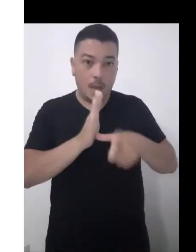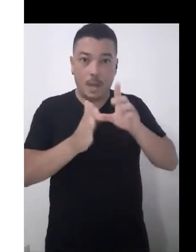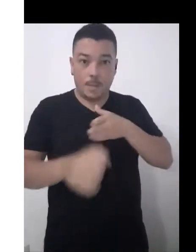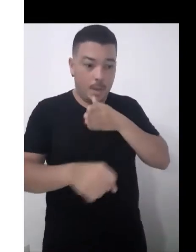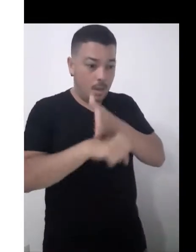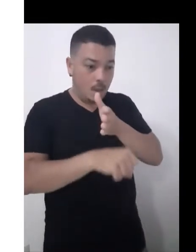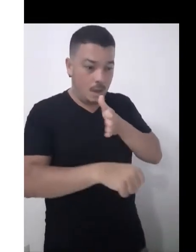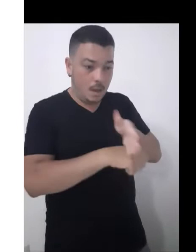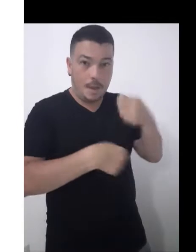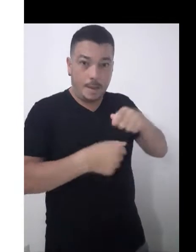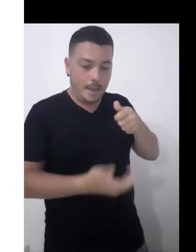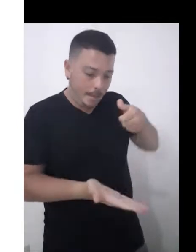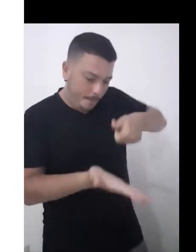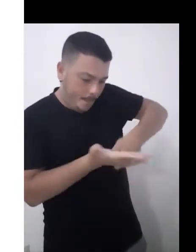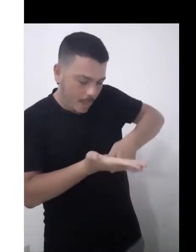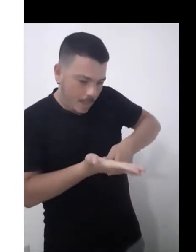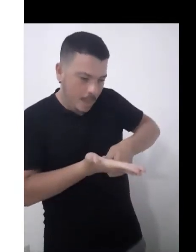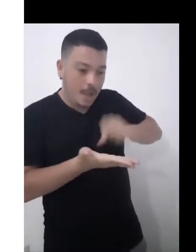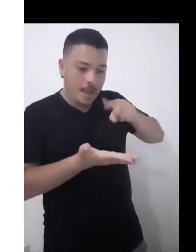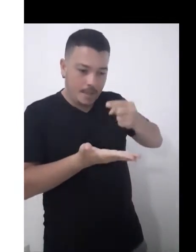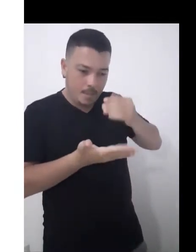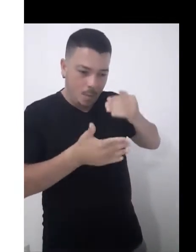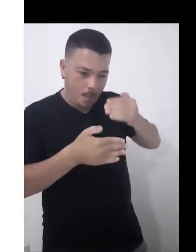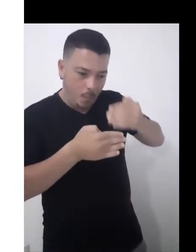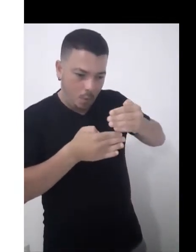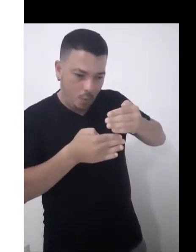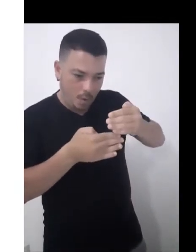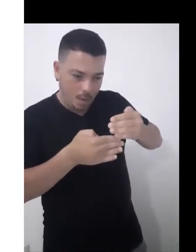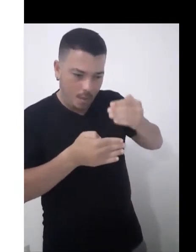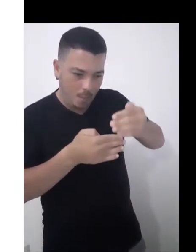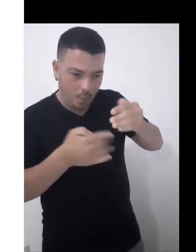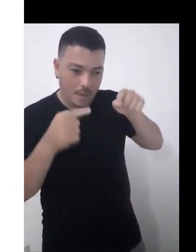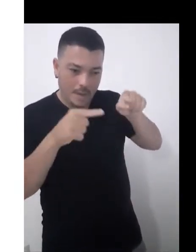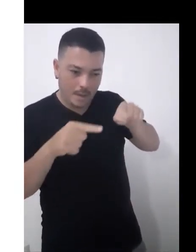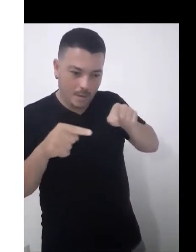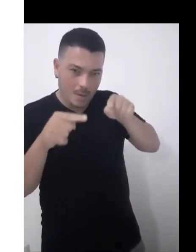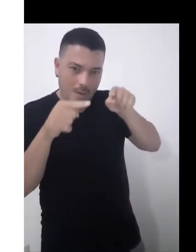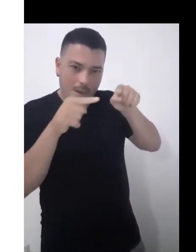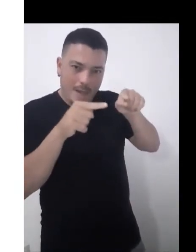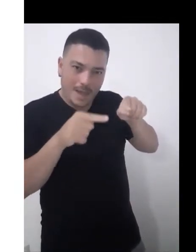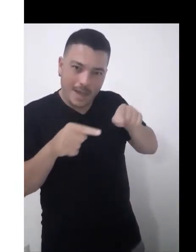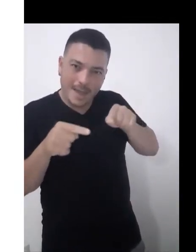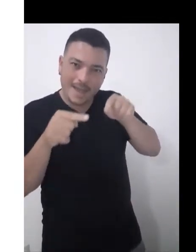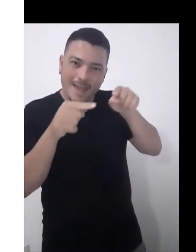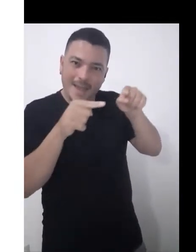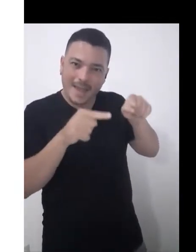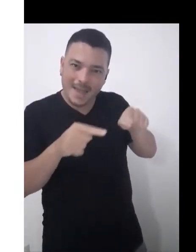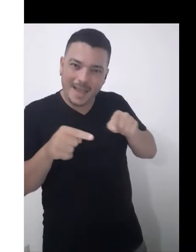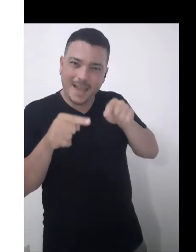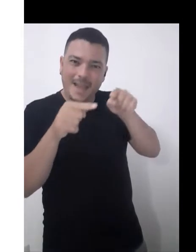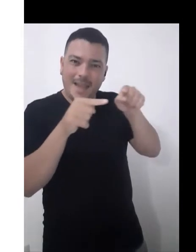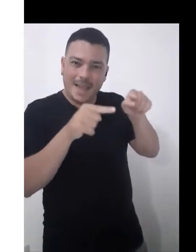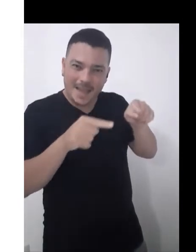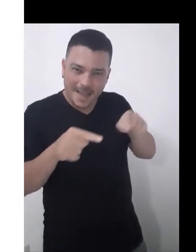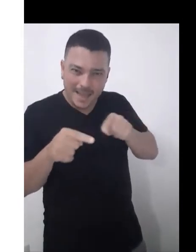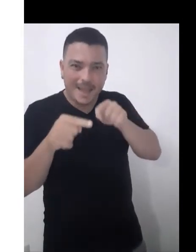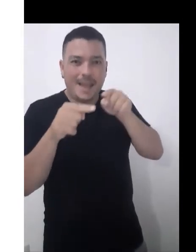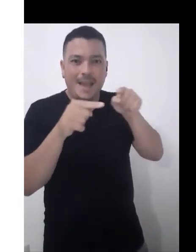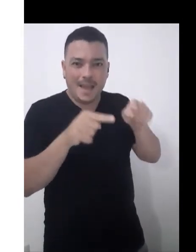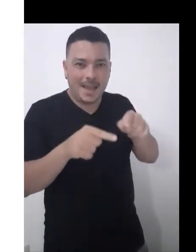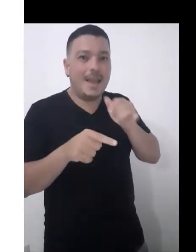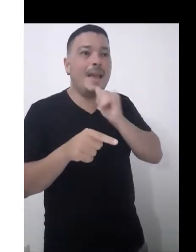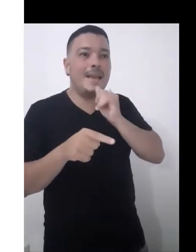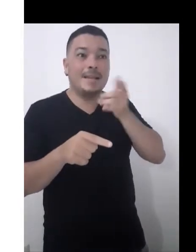tinha que apertar um botão, ele ia sequencialmente pela fita, a fita ia rodando até chegar na parte que você queria. Ou nos antigos filmes, que eram em formato de fita